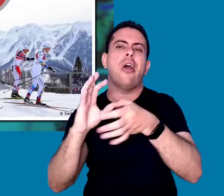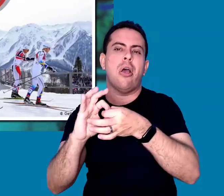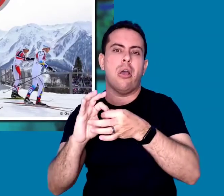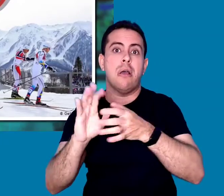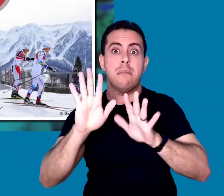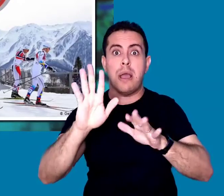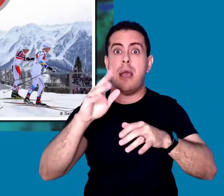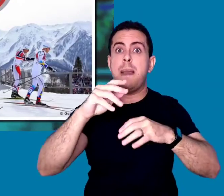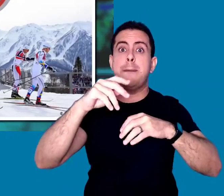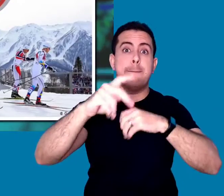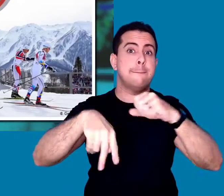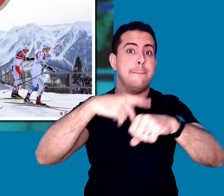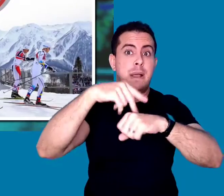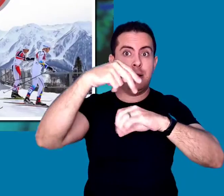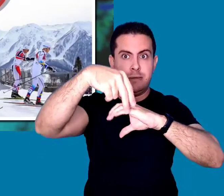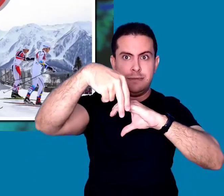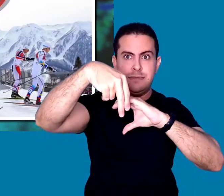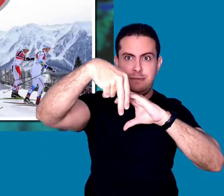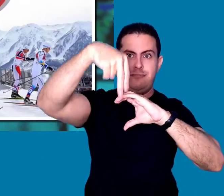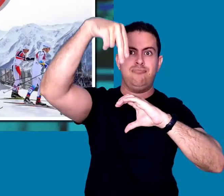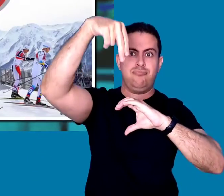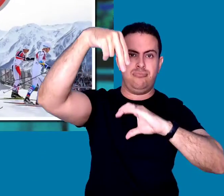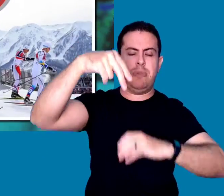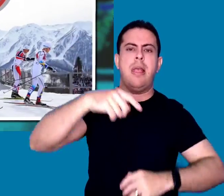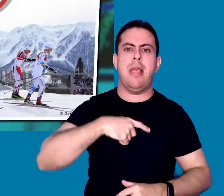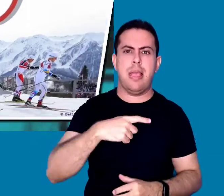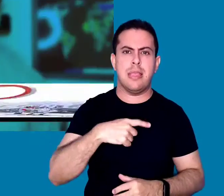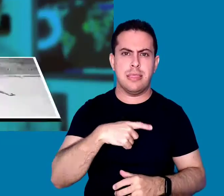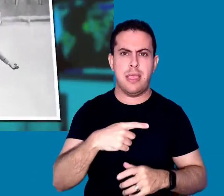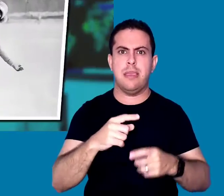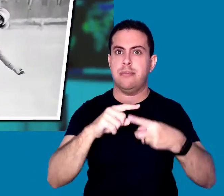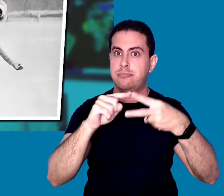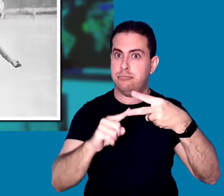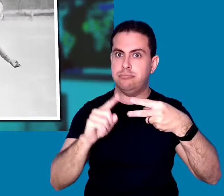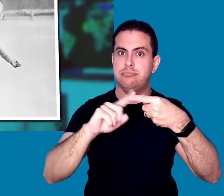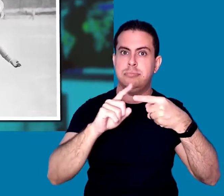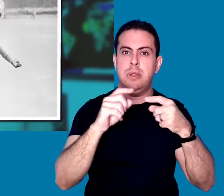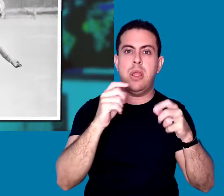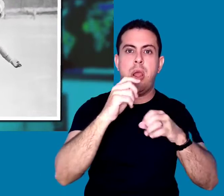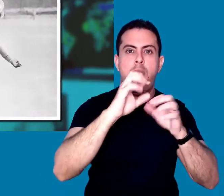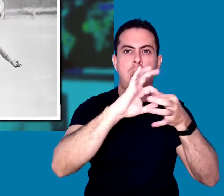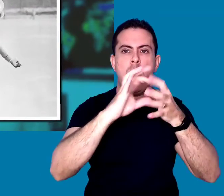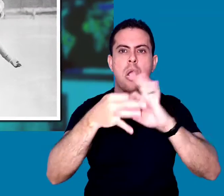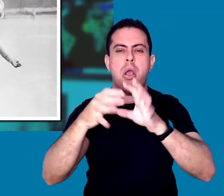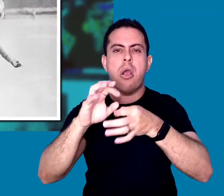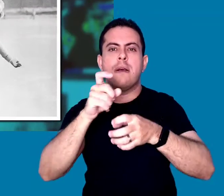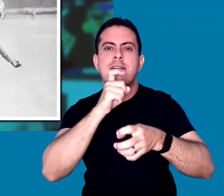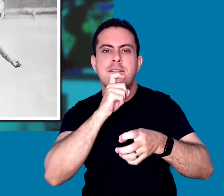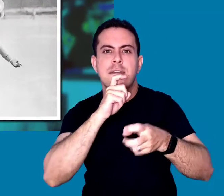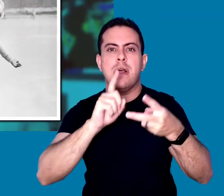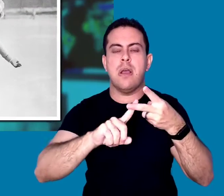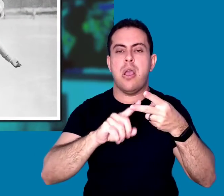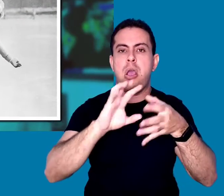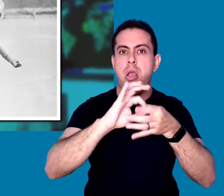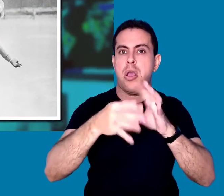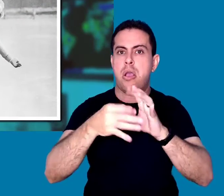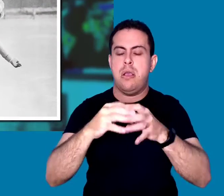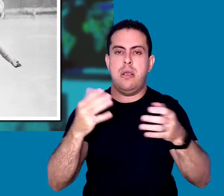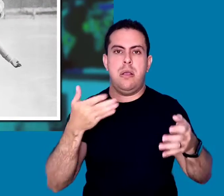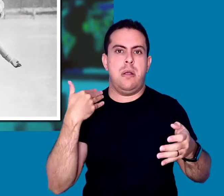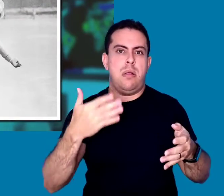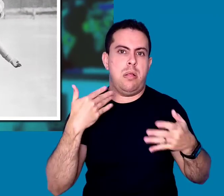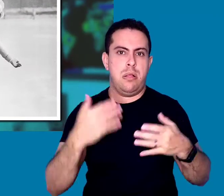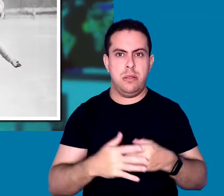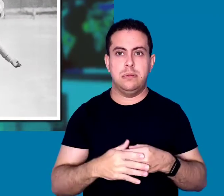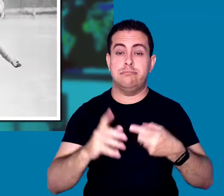hemisfério norte há uma clara distinção entre Olimpíadas de Inverno e Olimpíadas de Verão. Bom, as Olimpíadas de Inverno ocorreram